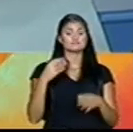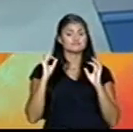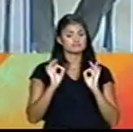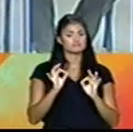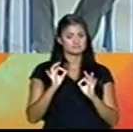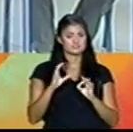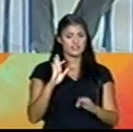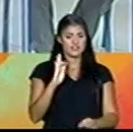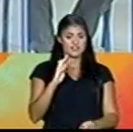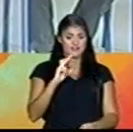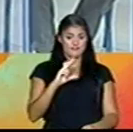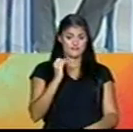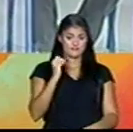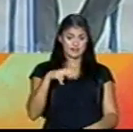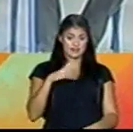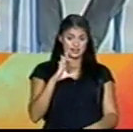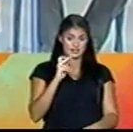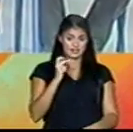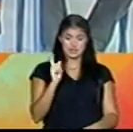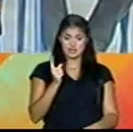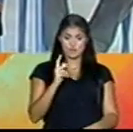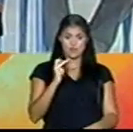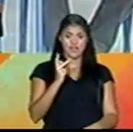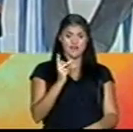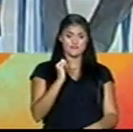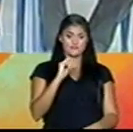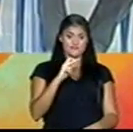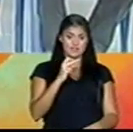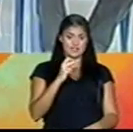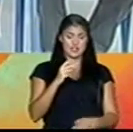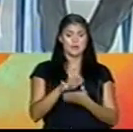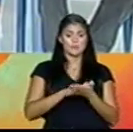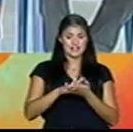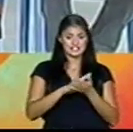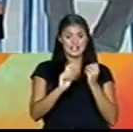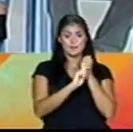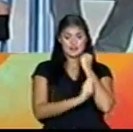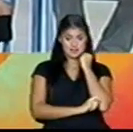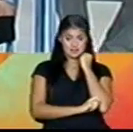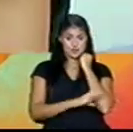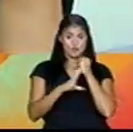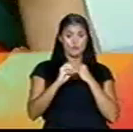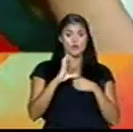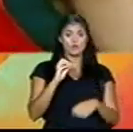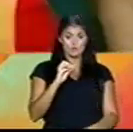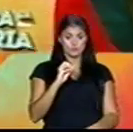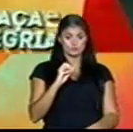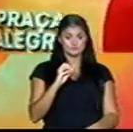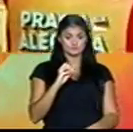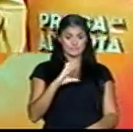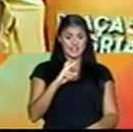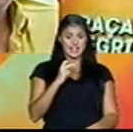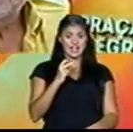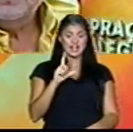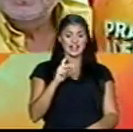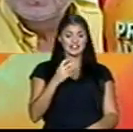sem farinha de trigo, só com aveia. A base é aveia, banana e coco ralado. Coco. Eu